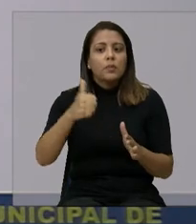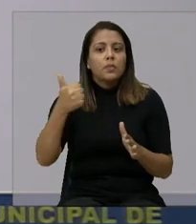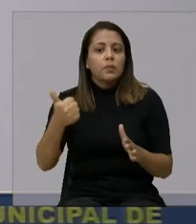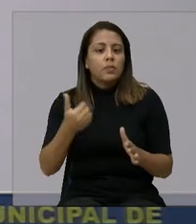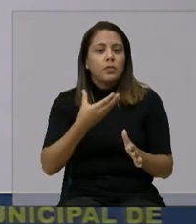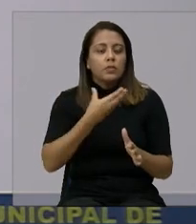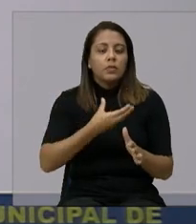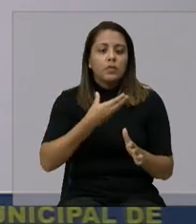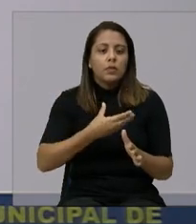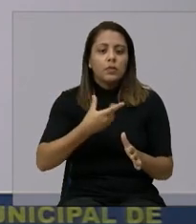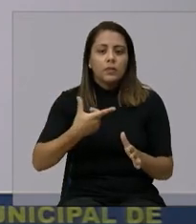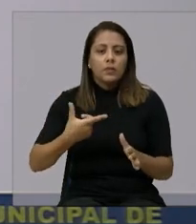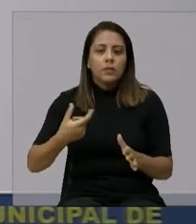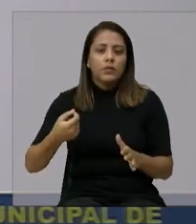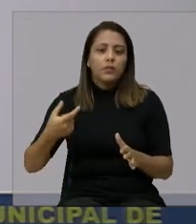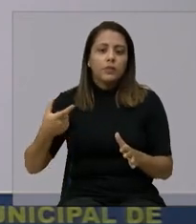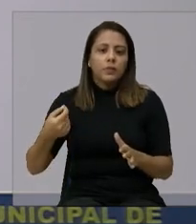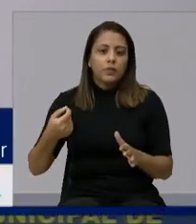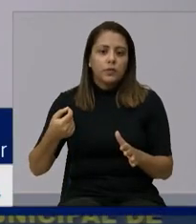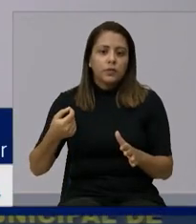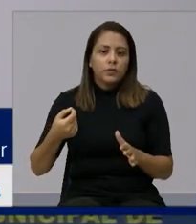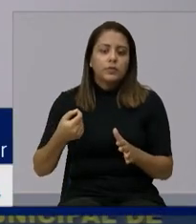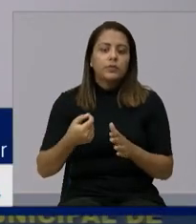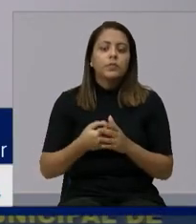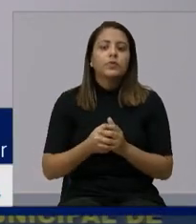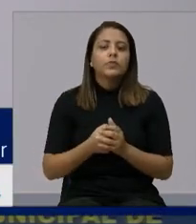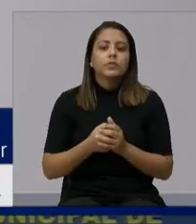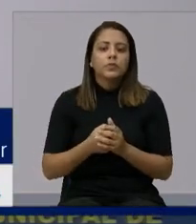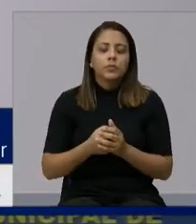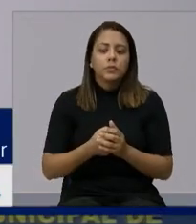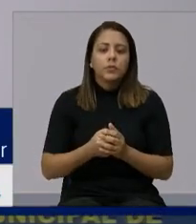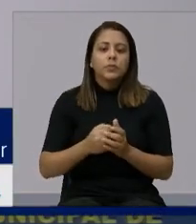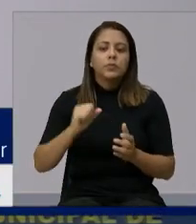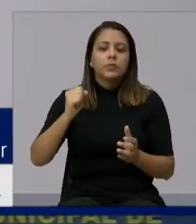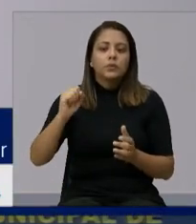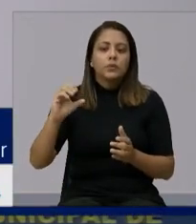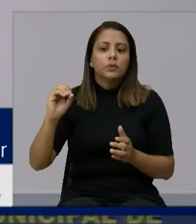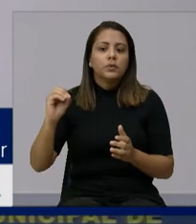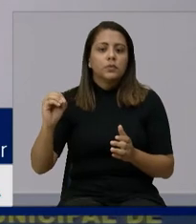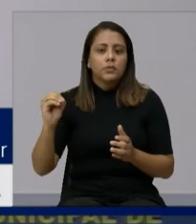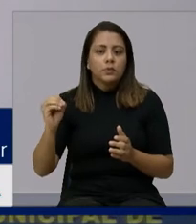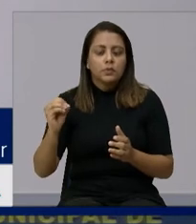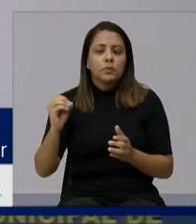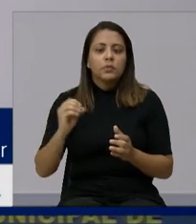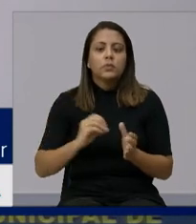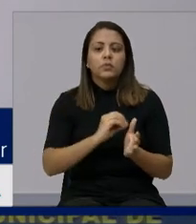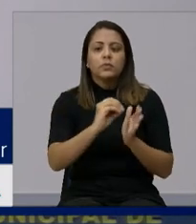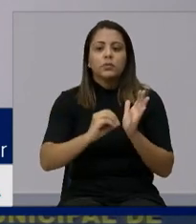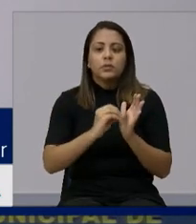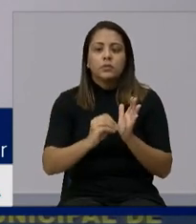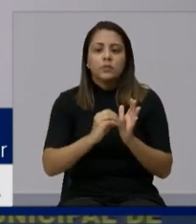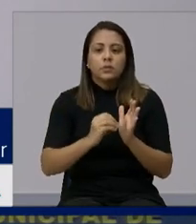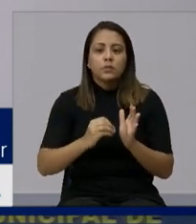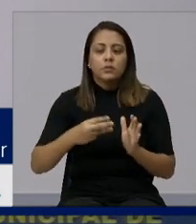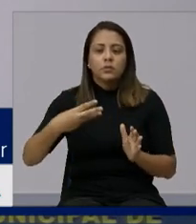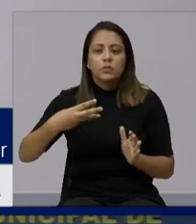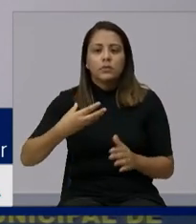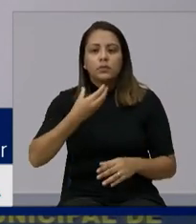2020, 80ª sessão ordinária, 3 de dezembro de